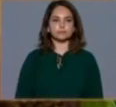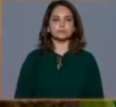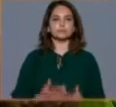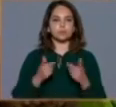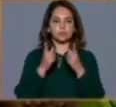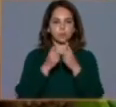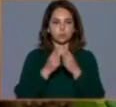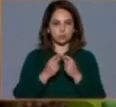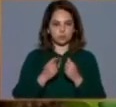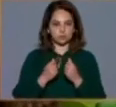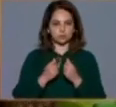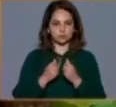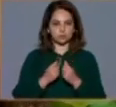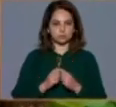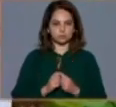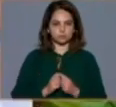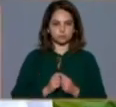Oremos.